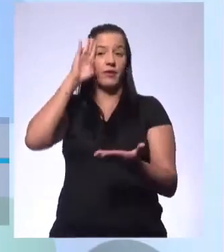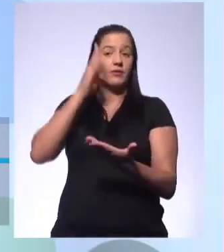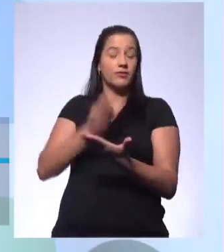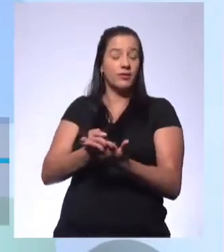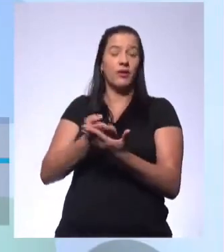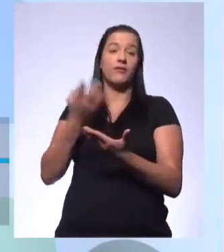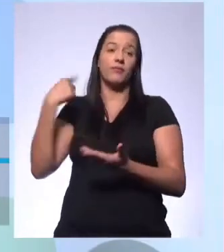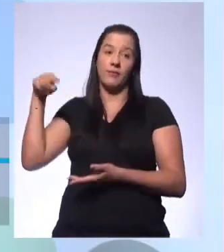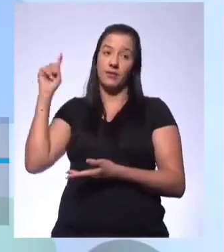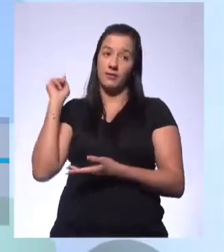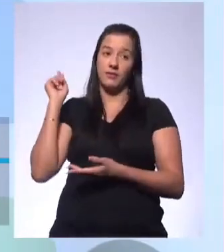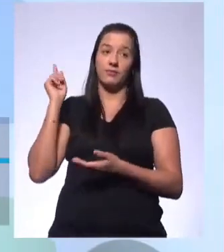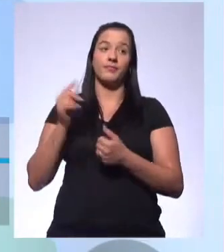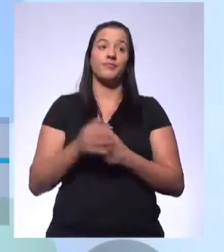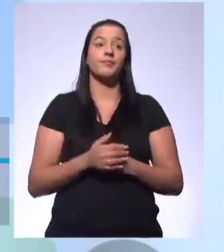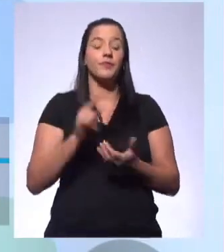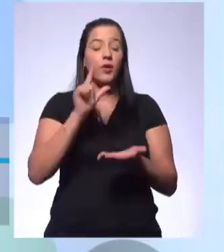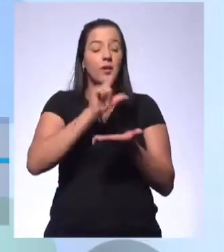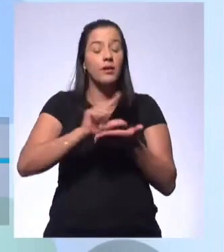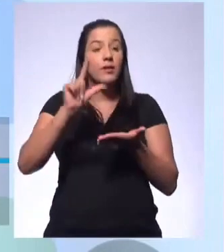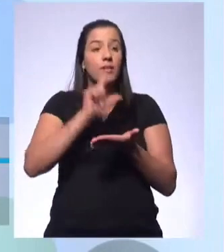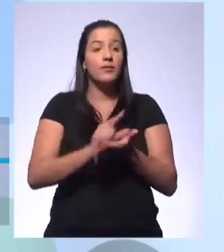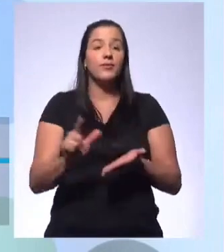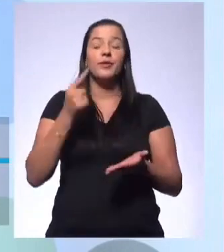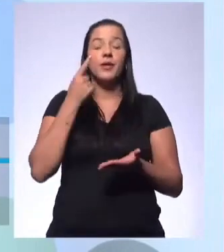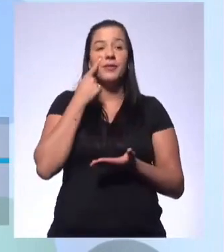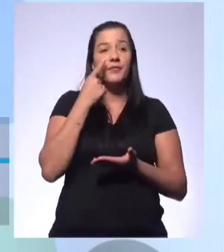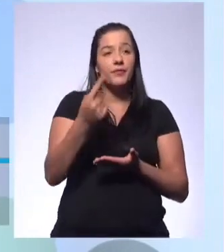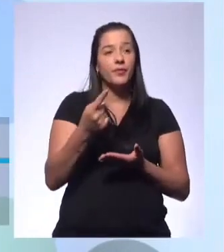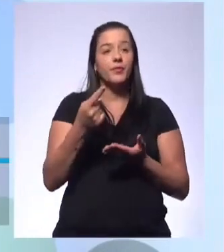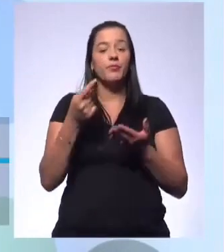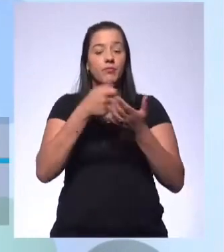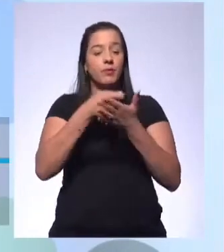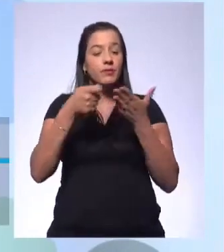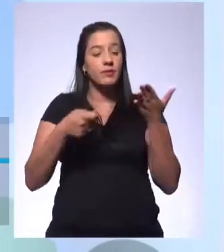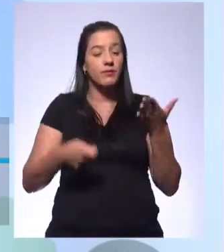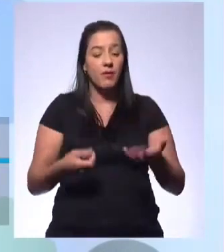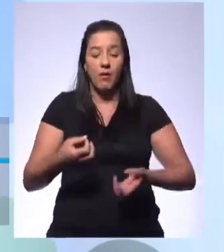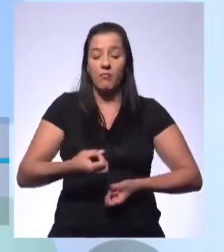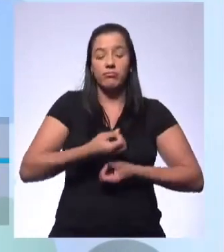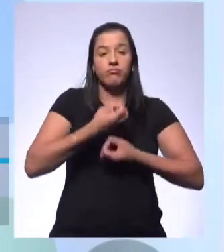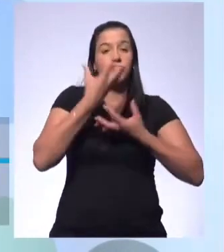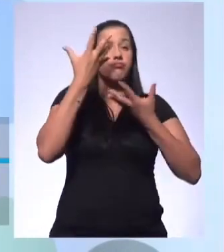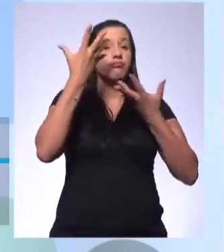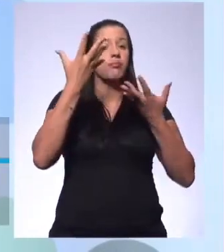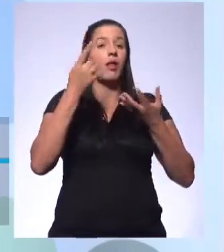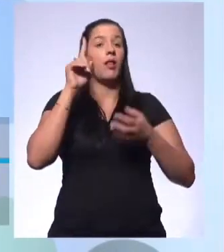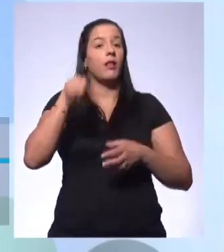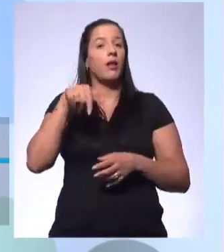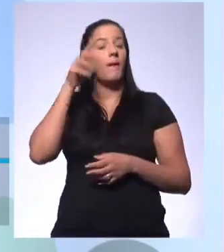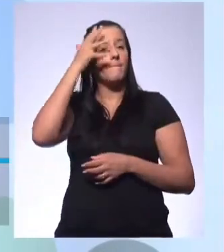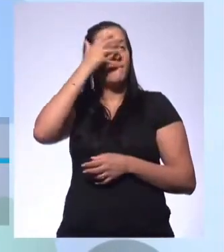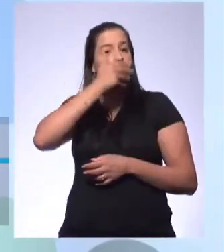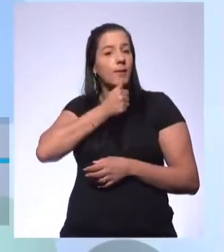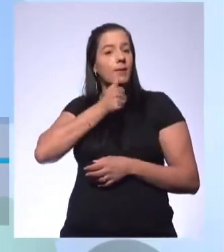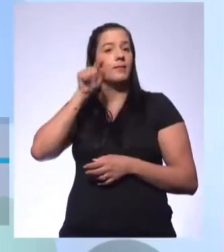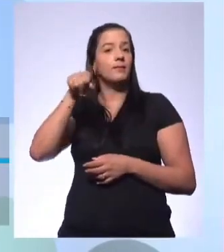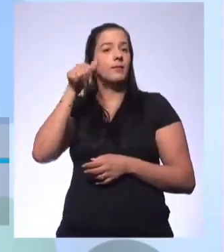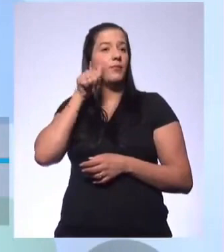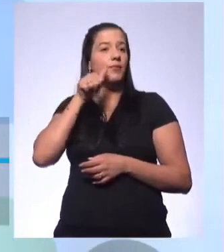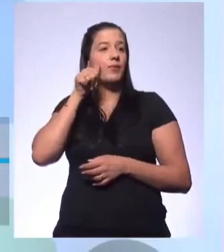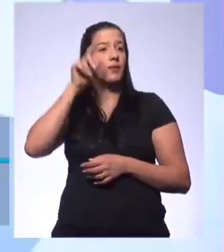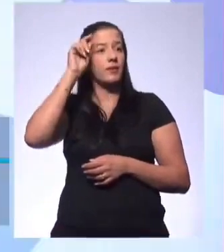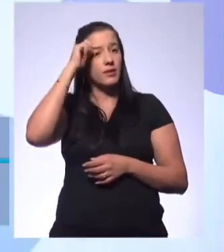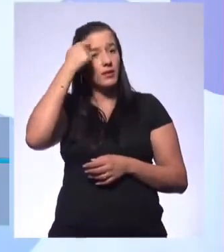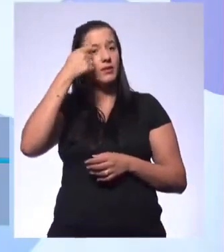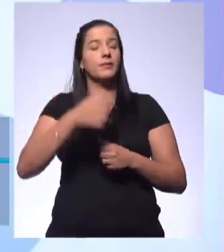sociais da época. Então, através da literatura, ele encontrou ali um espaço para exaltar a beleza da mulher Eu negra. posso falar um